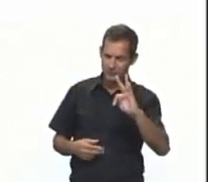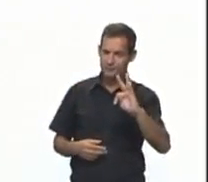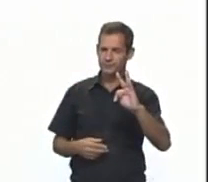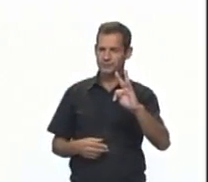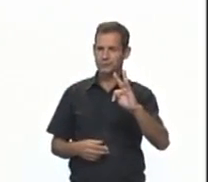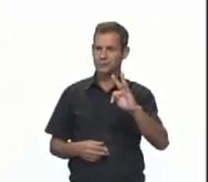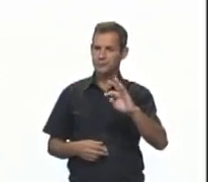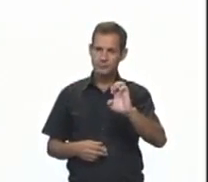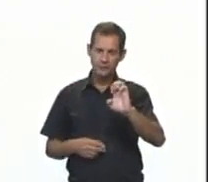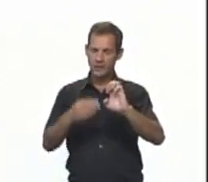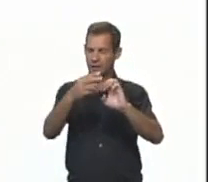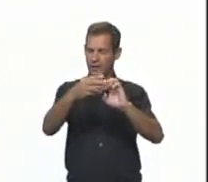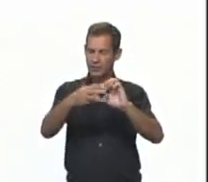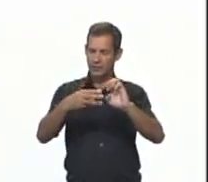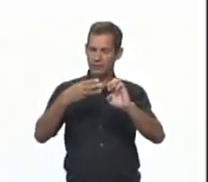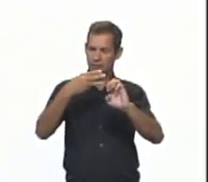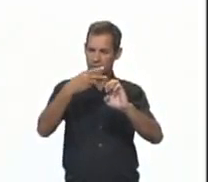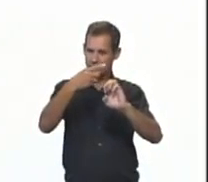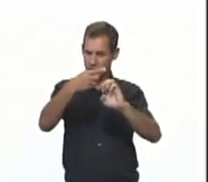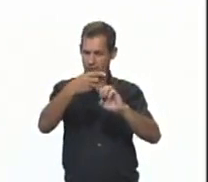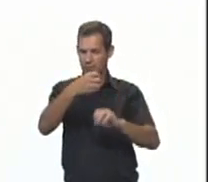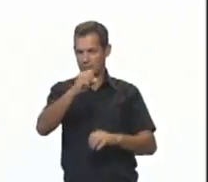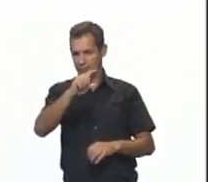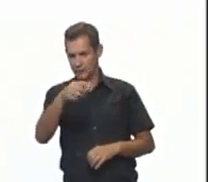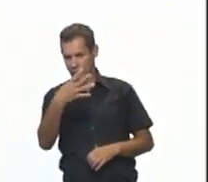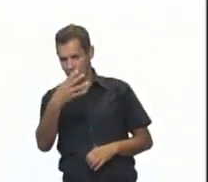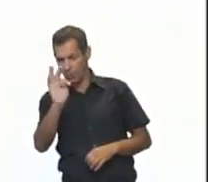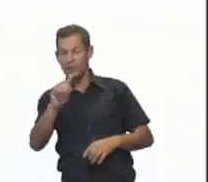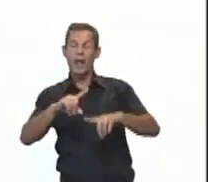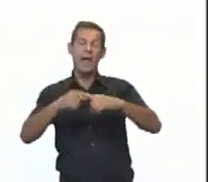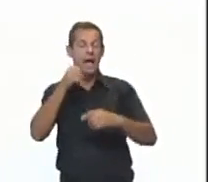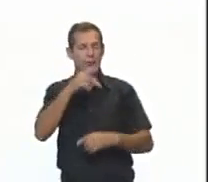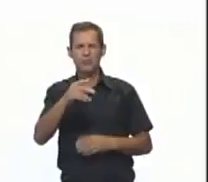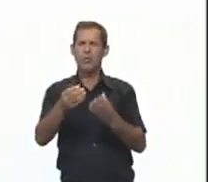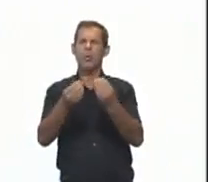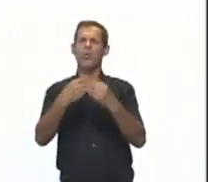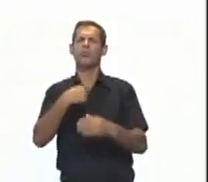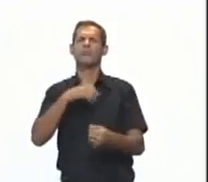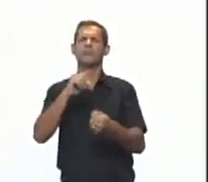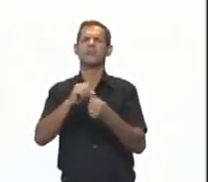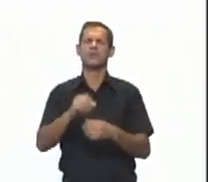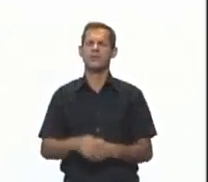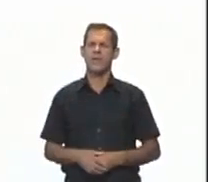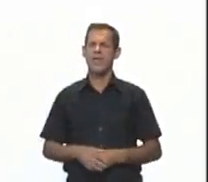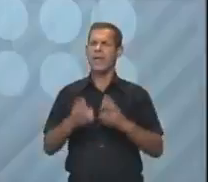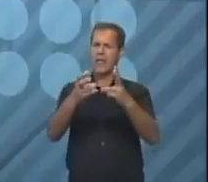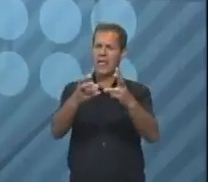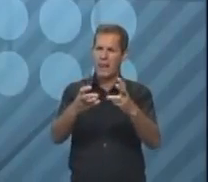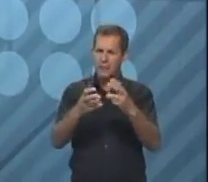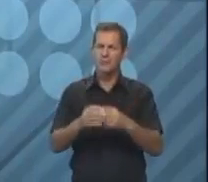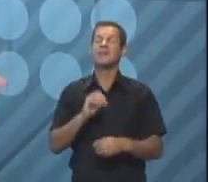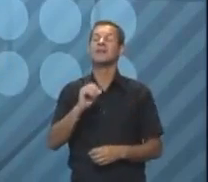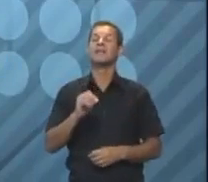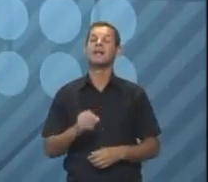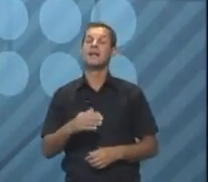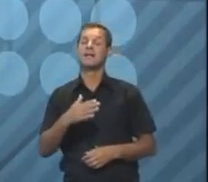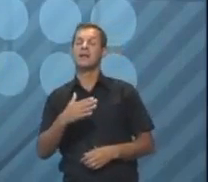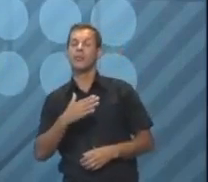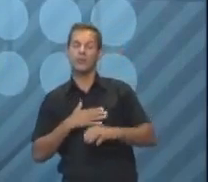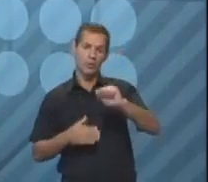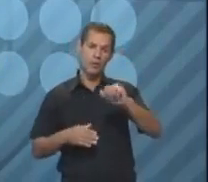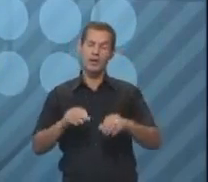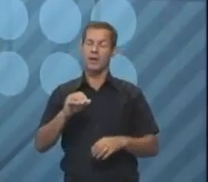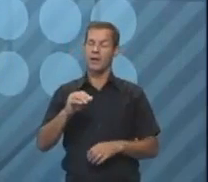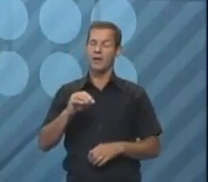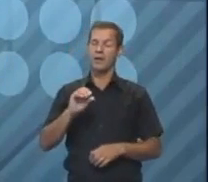elevado a 1,04t. Ah, professora, mas como que eu faço para descobrir quem que é meu a e quem que é